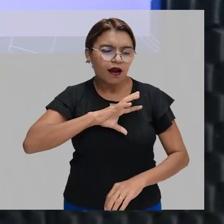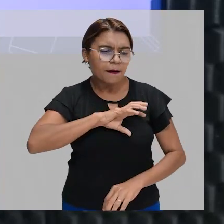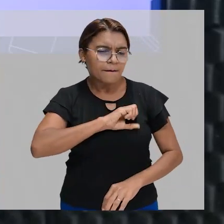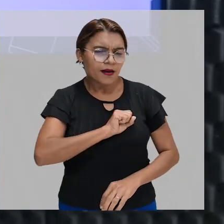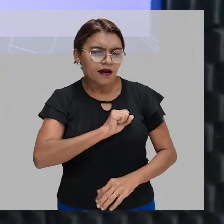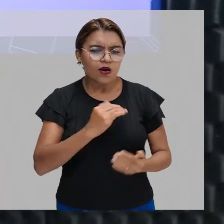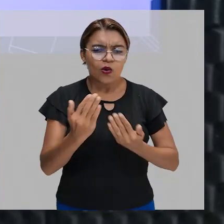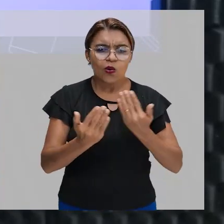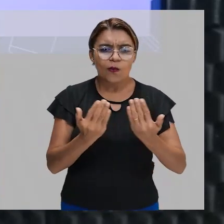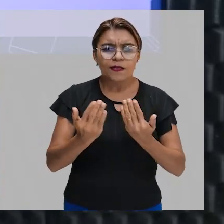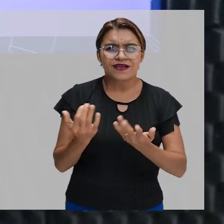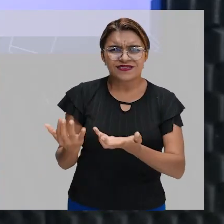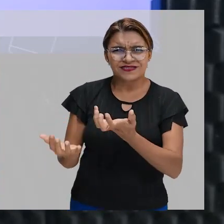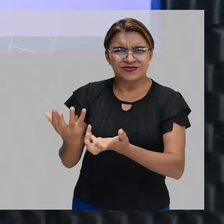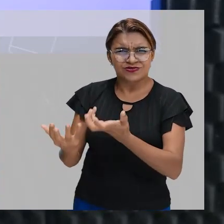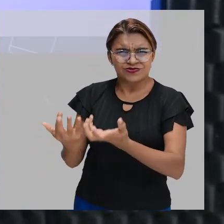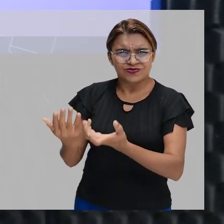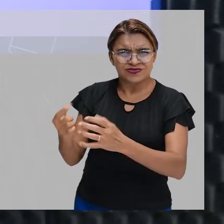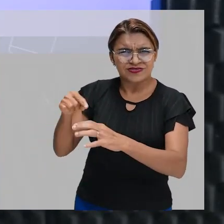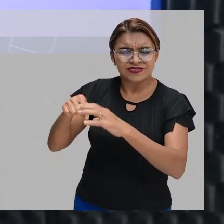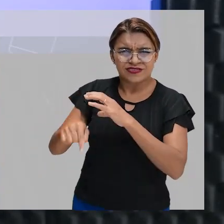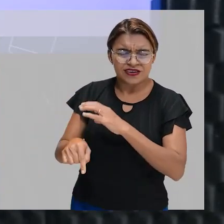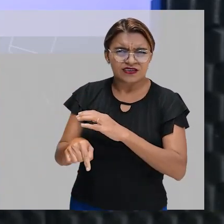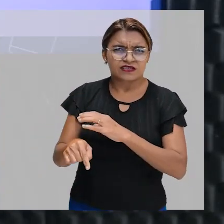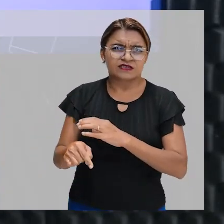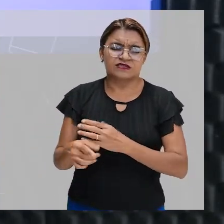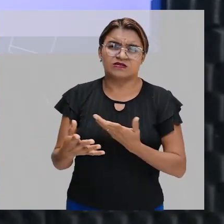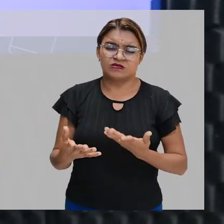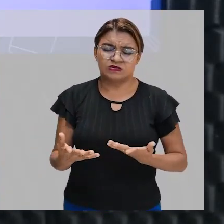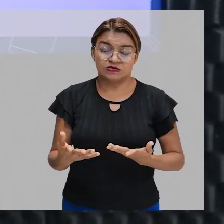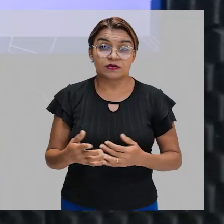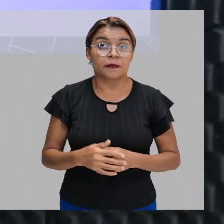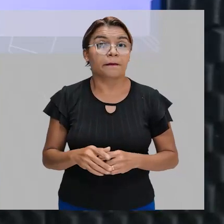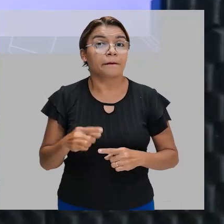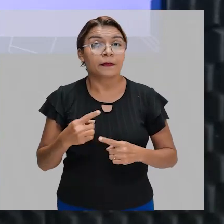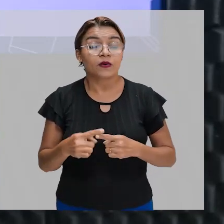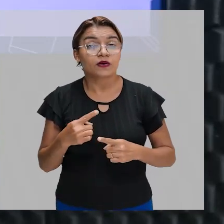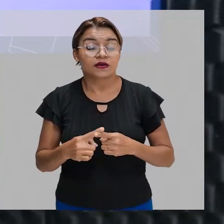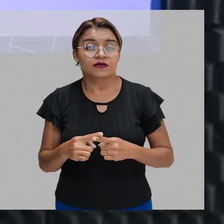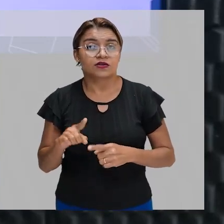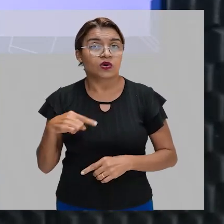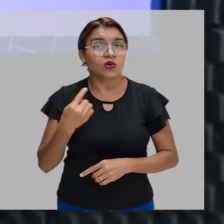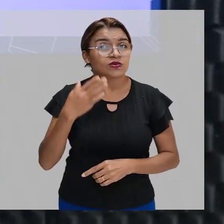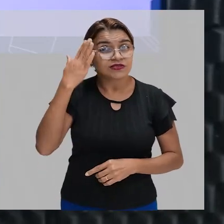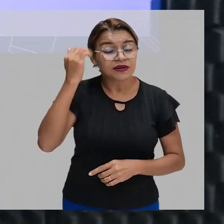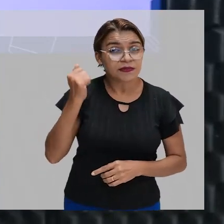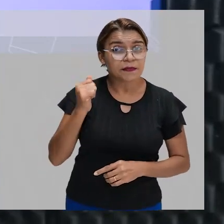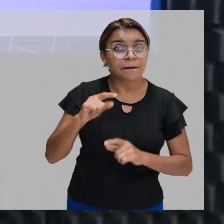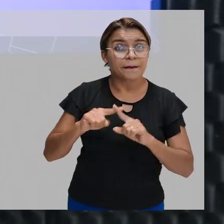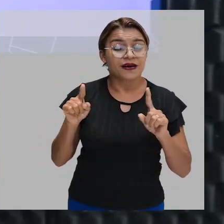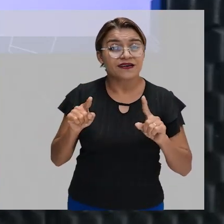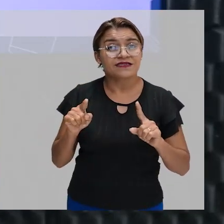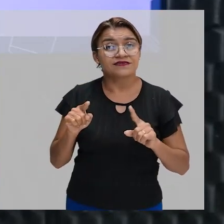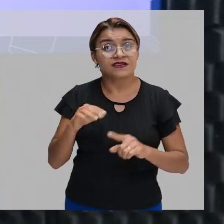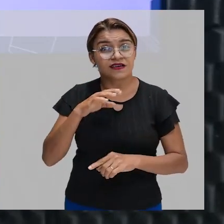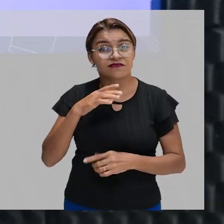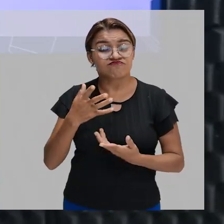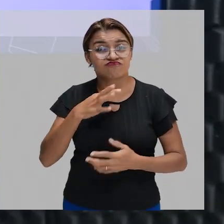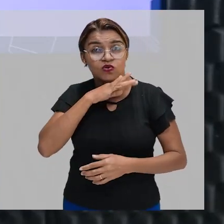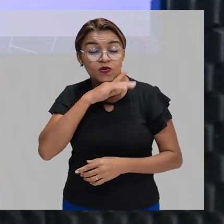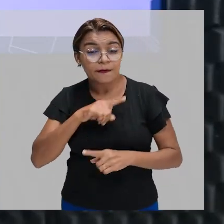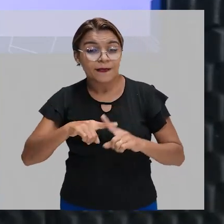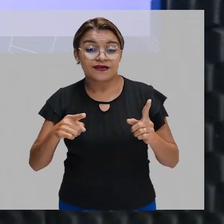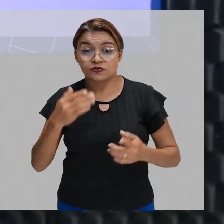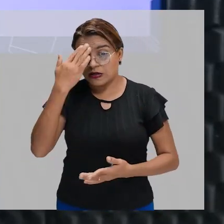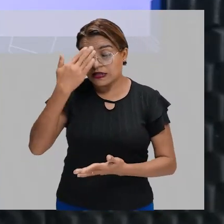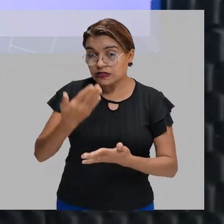que eu acho assim uma palavra assim muito pesada para você denominar certas coisas porque ninguém sabe o que é a gente sabe que é uma coisa ruim agora eu acredito que